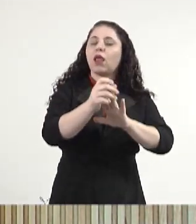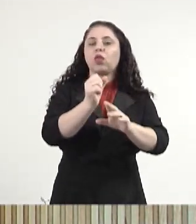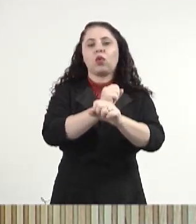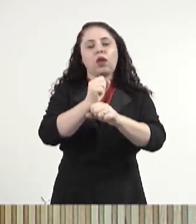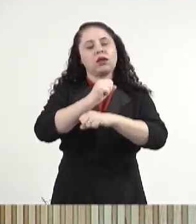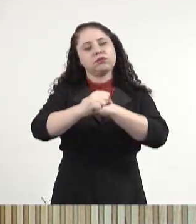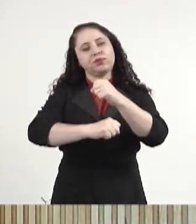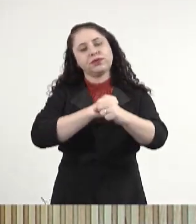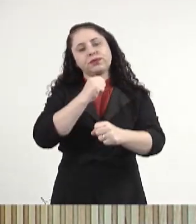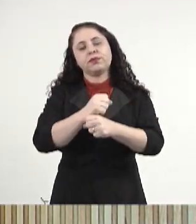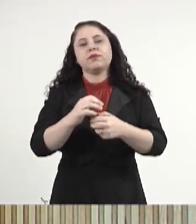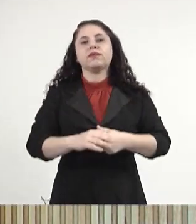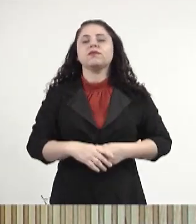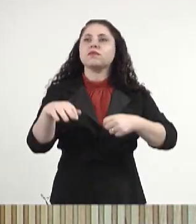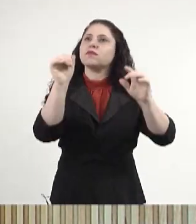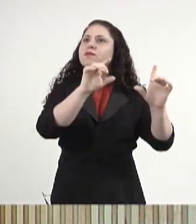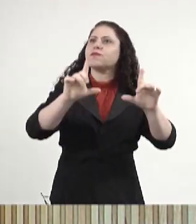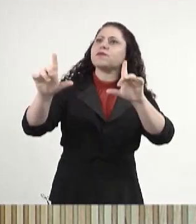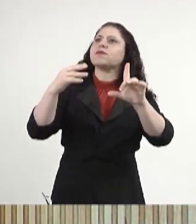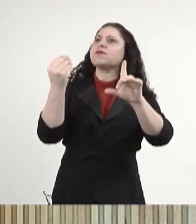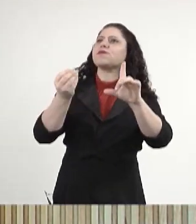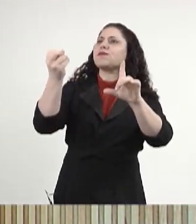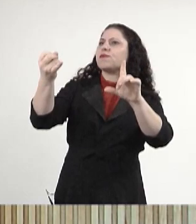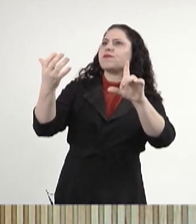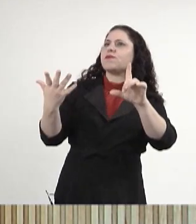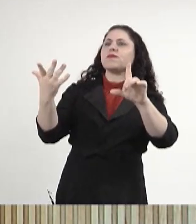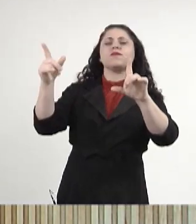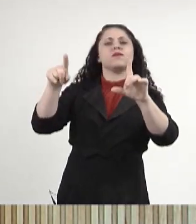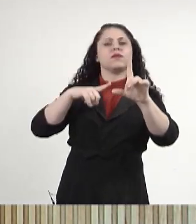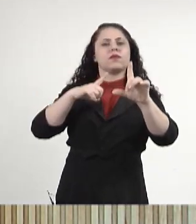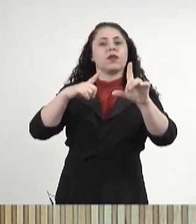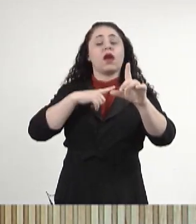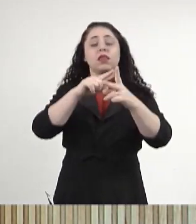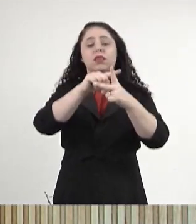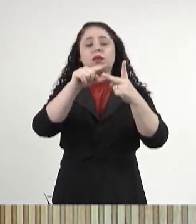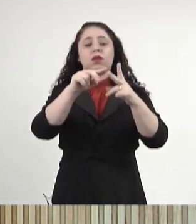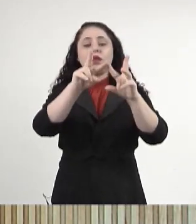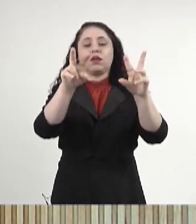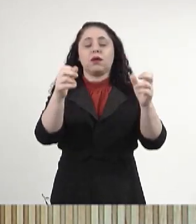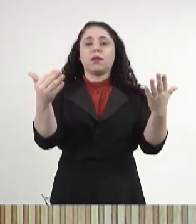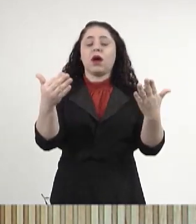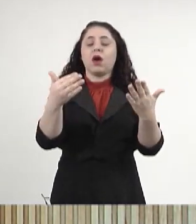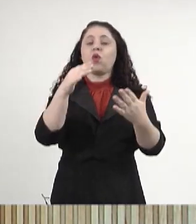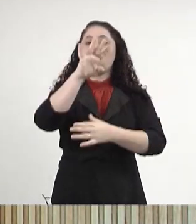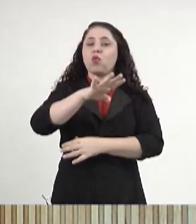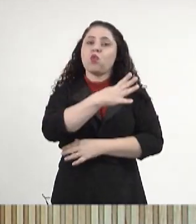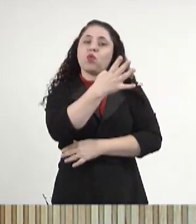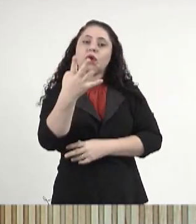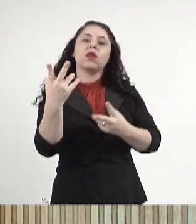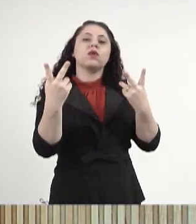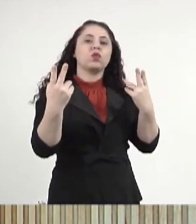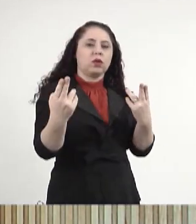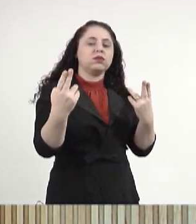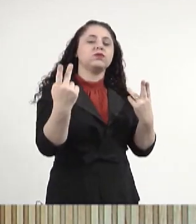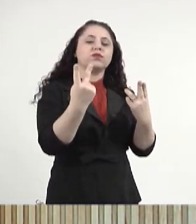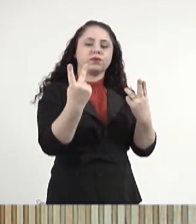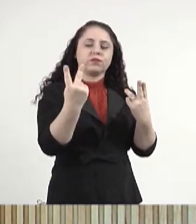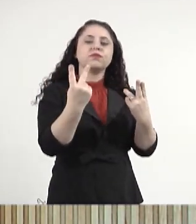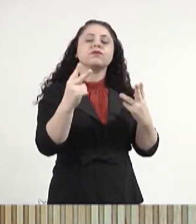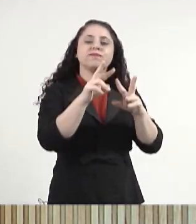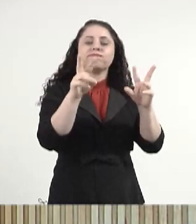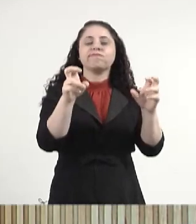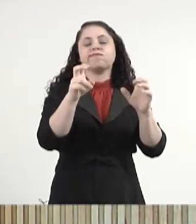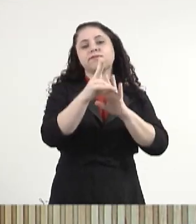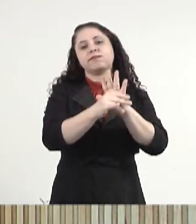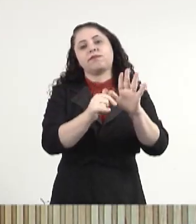Plurianual. Vamos aqui para a tela, então, ver como é que vai ficar a tramitação dessas duas matérias, é o mesmo calendário para as duas